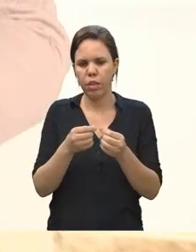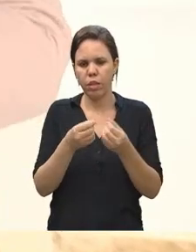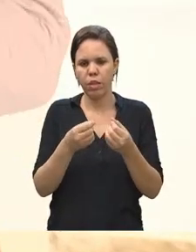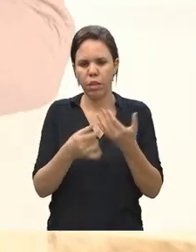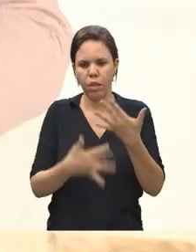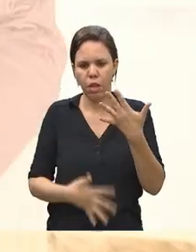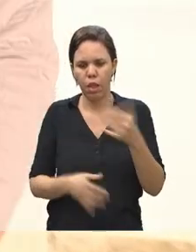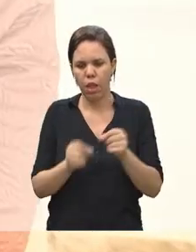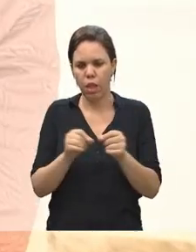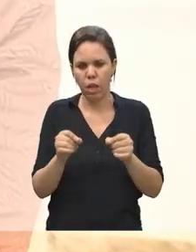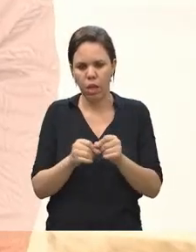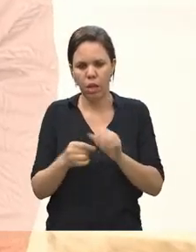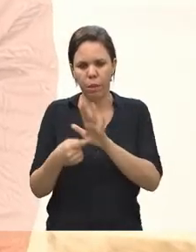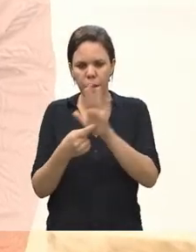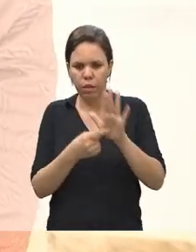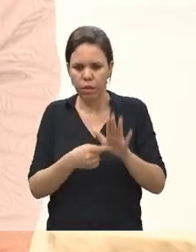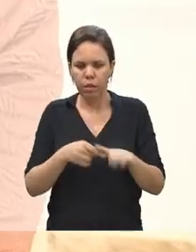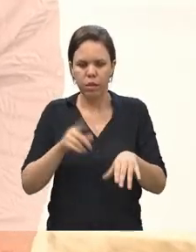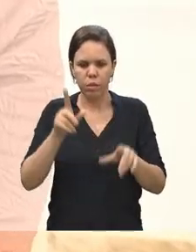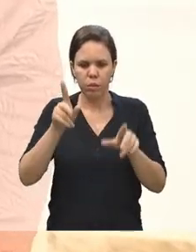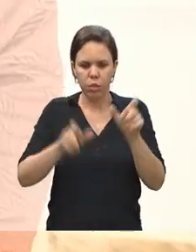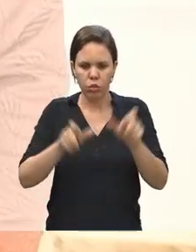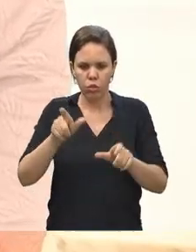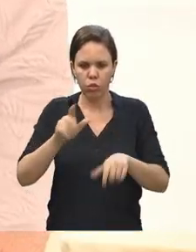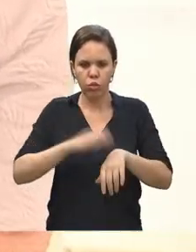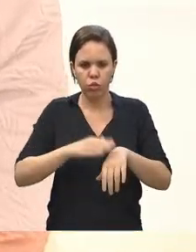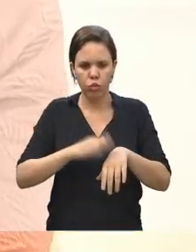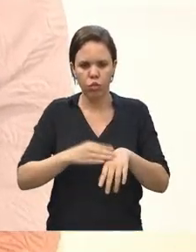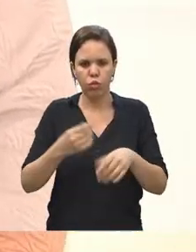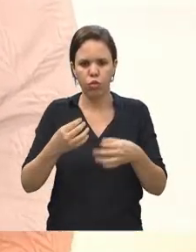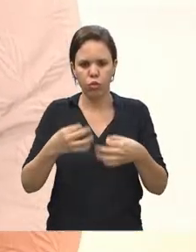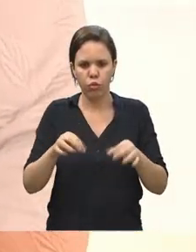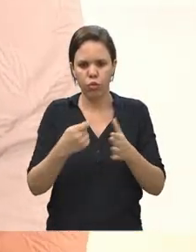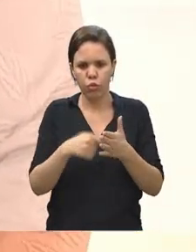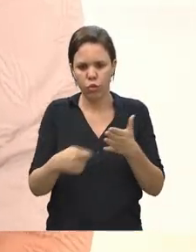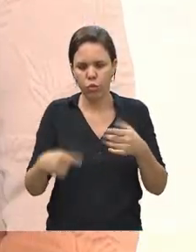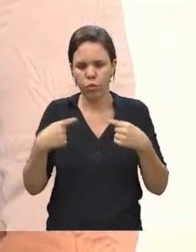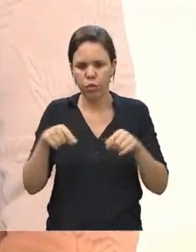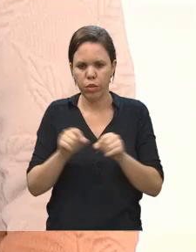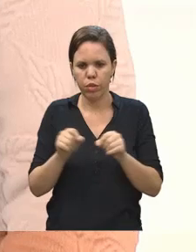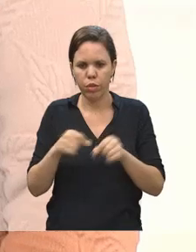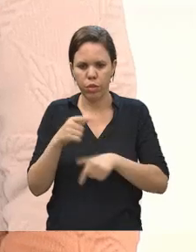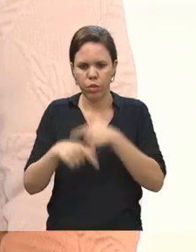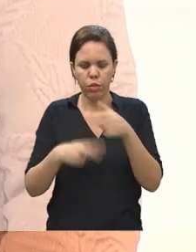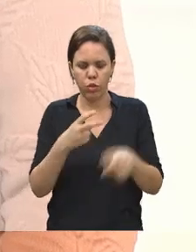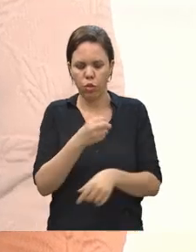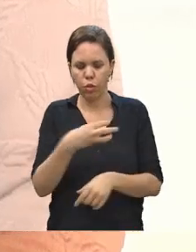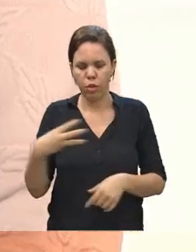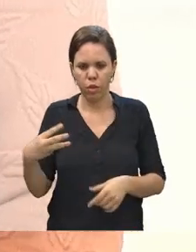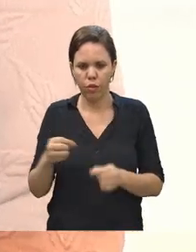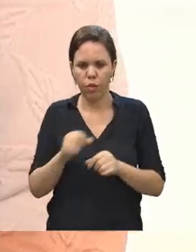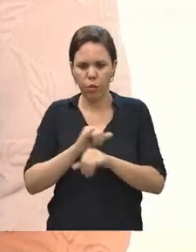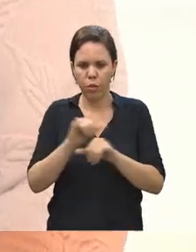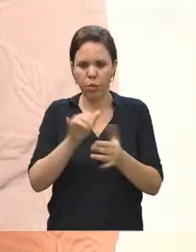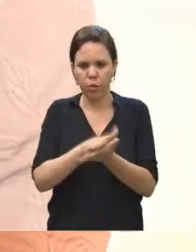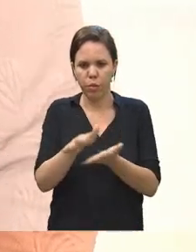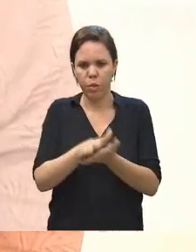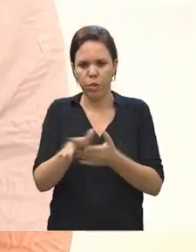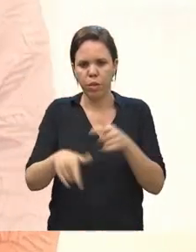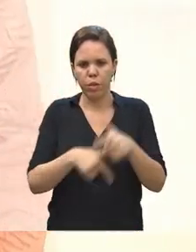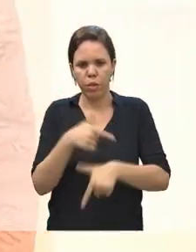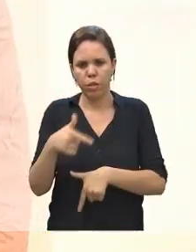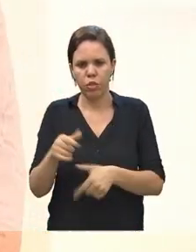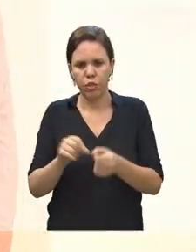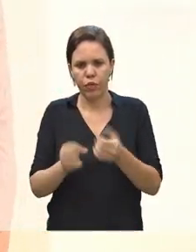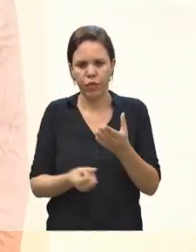sobre as peças, os compositores, e aí que eu comecei a trabalhar com orquestra, isso em 2003. Que eu fiquei me surpreendi quando eu fui publicar o livro da quantidade